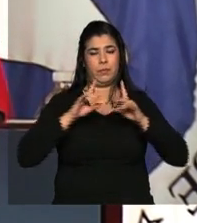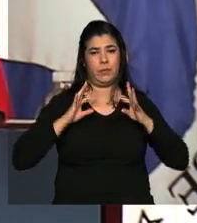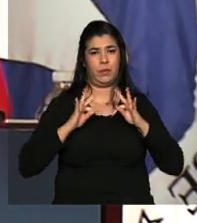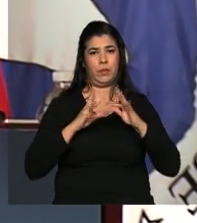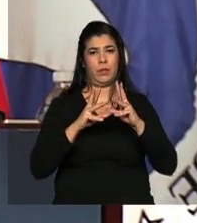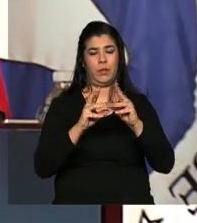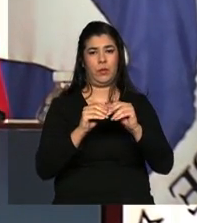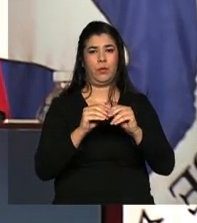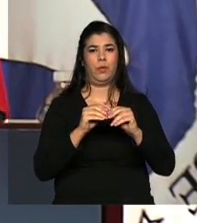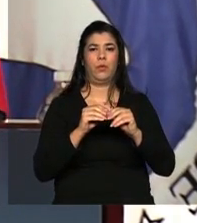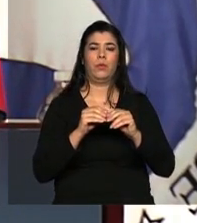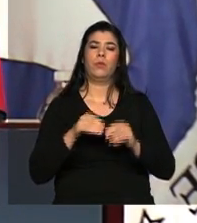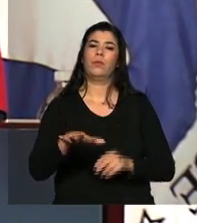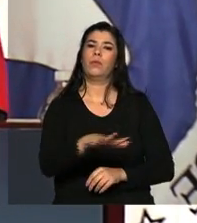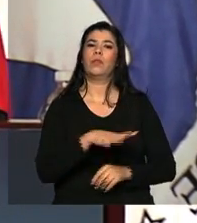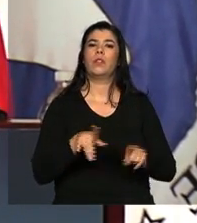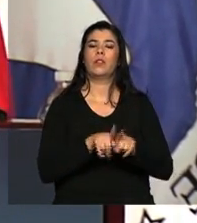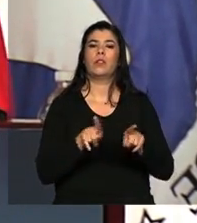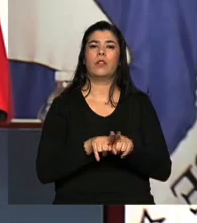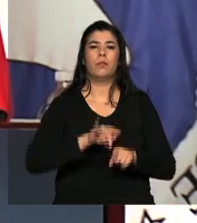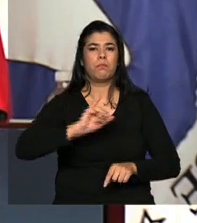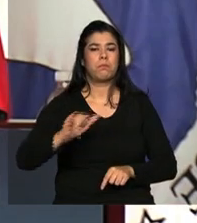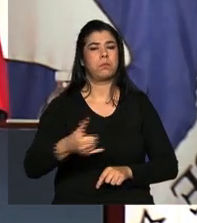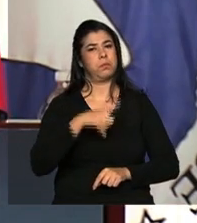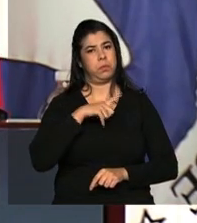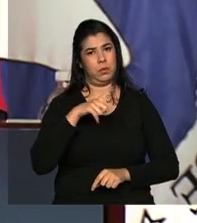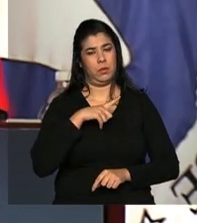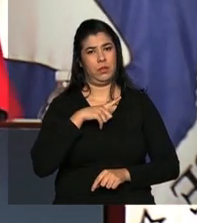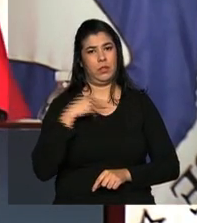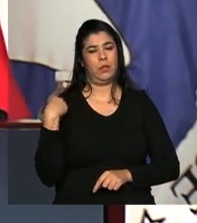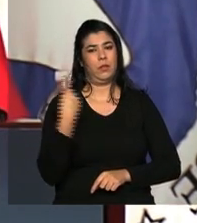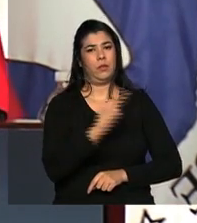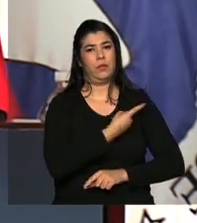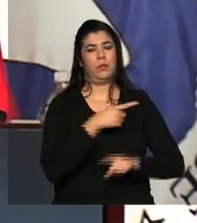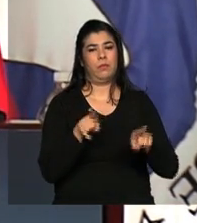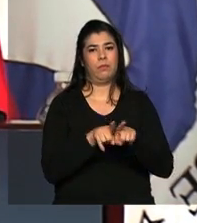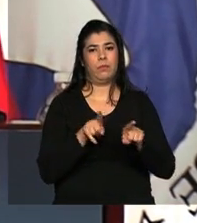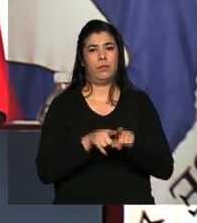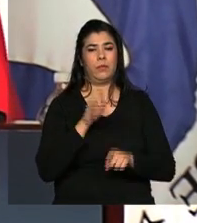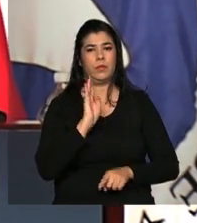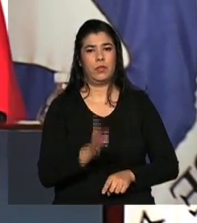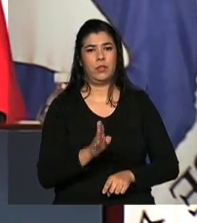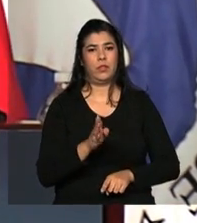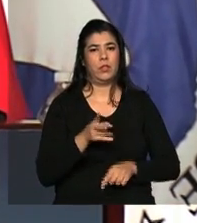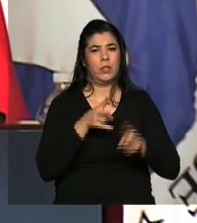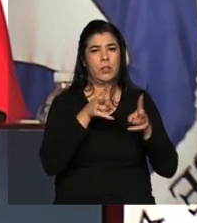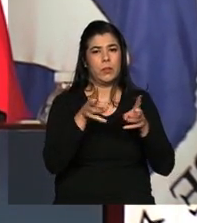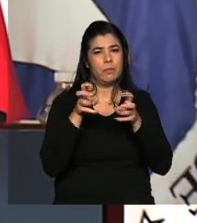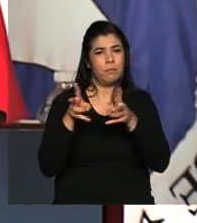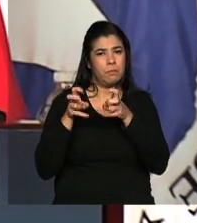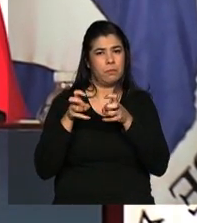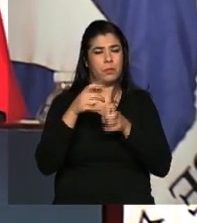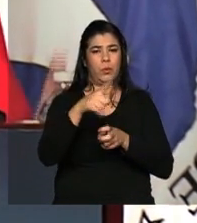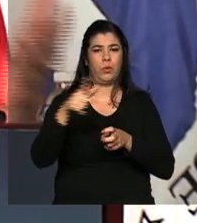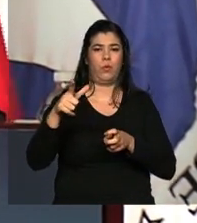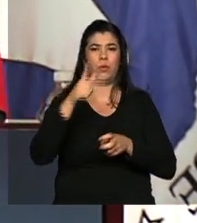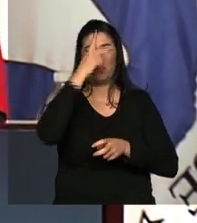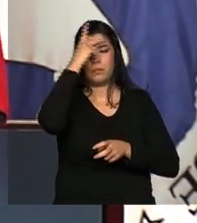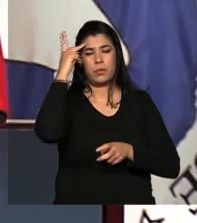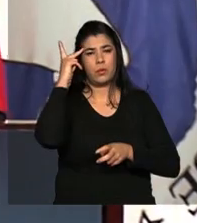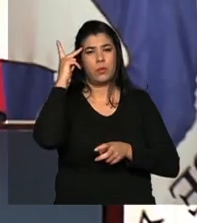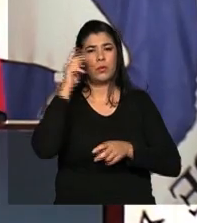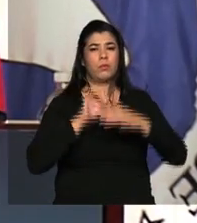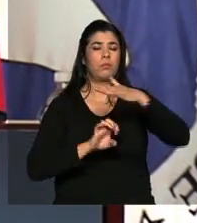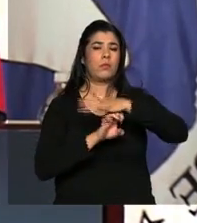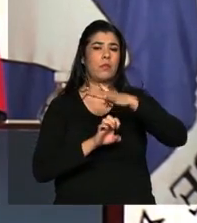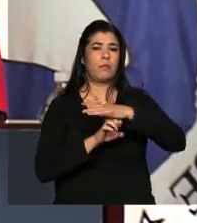todas essas áreas. Oportunidades existem e nós estamos atraindo investidores.